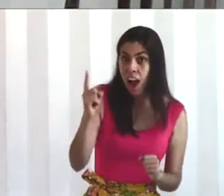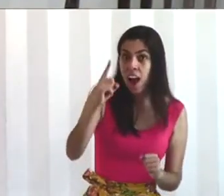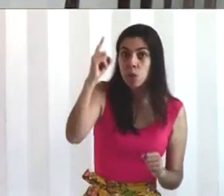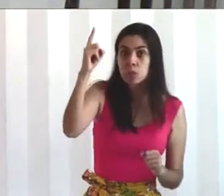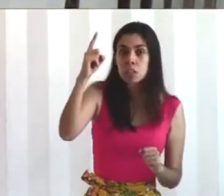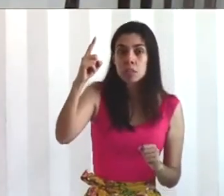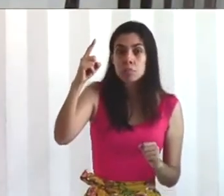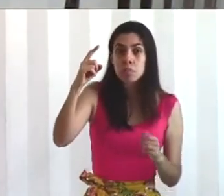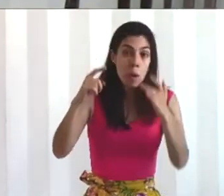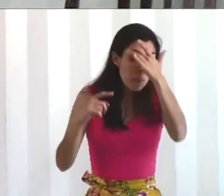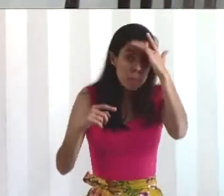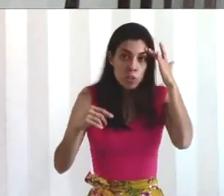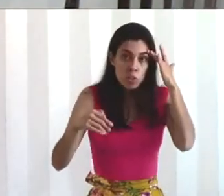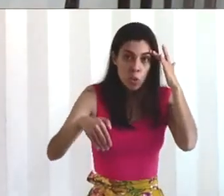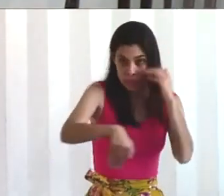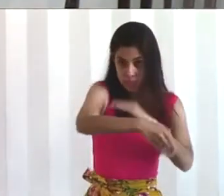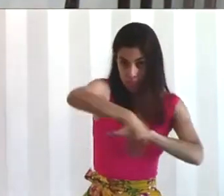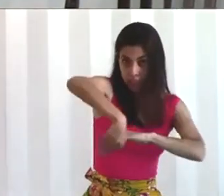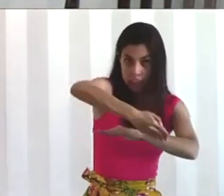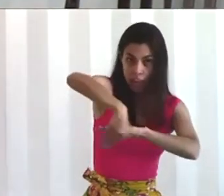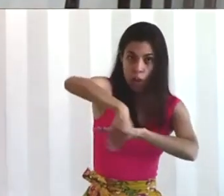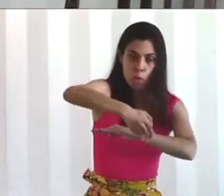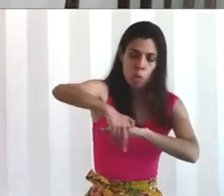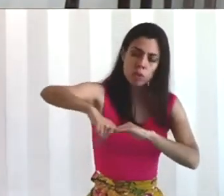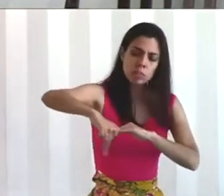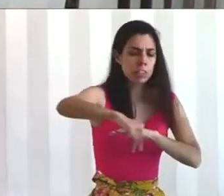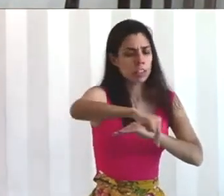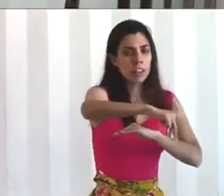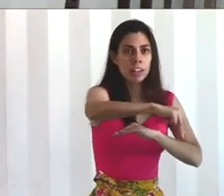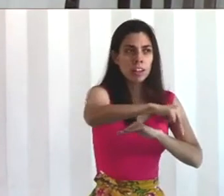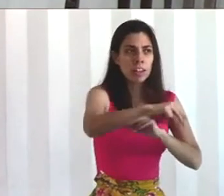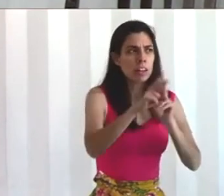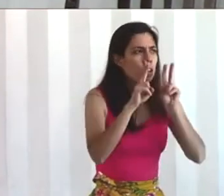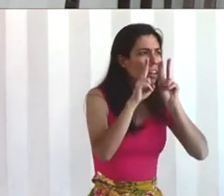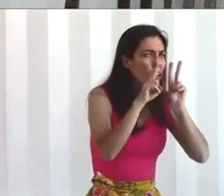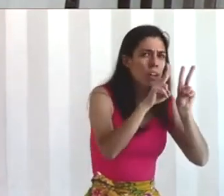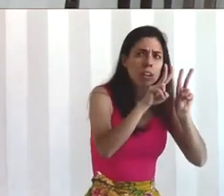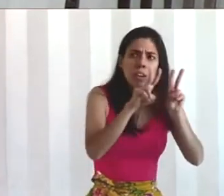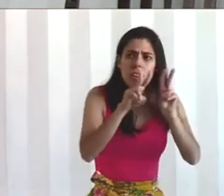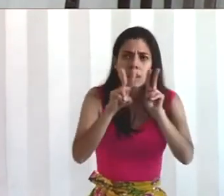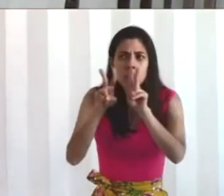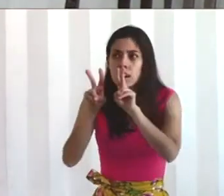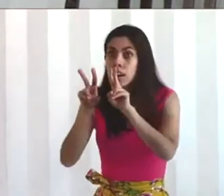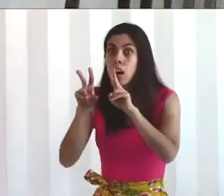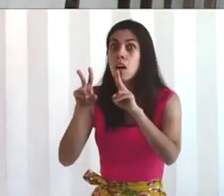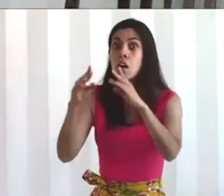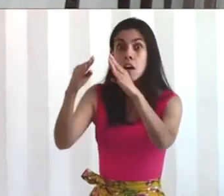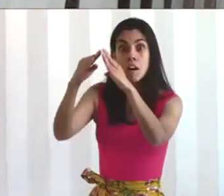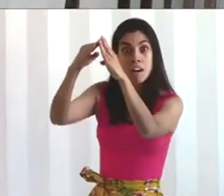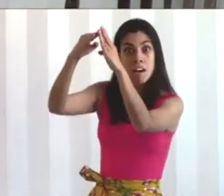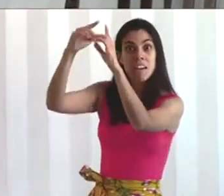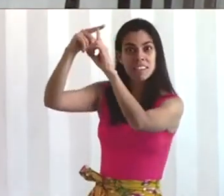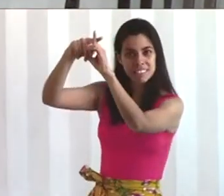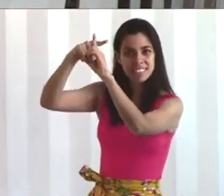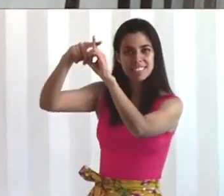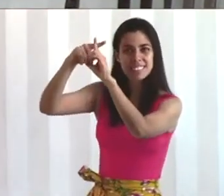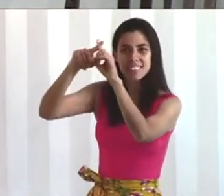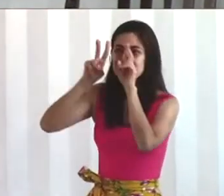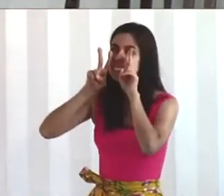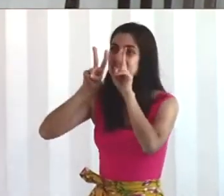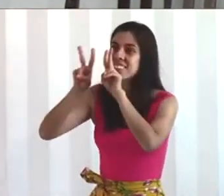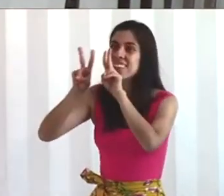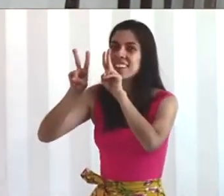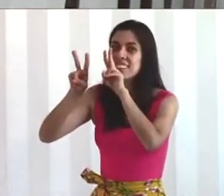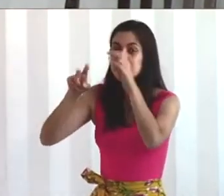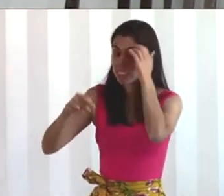estão andando e então entre as casas de repente aparece a abóboda de uma grande igreja. Aqui onde essa igreja